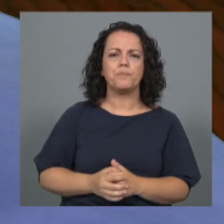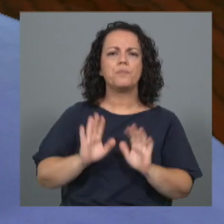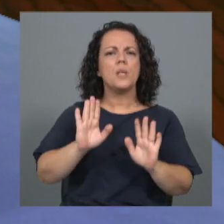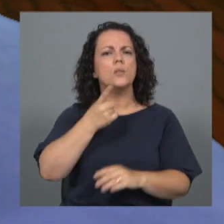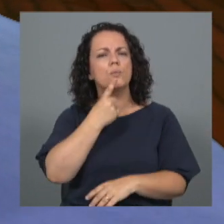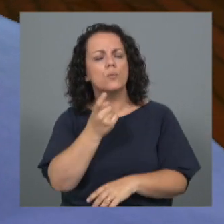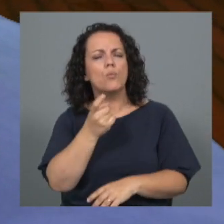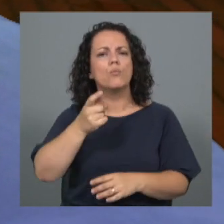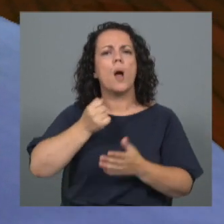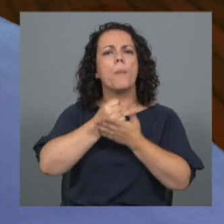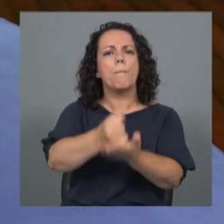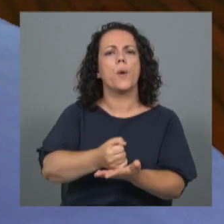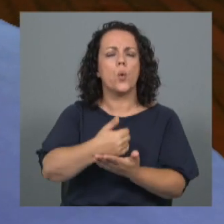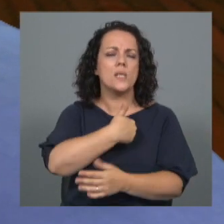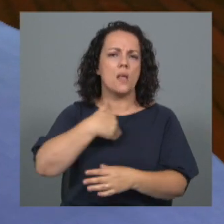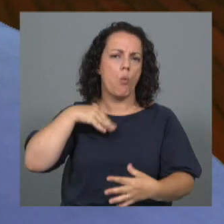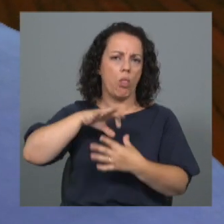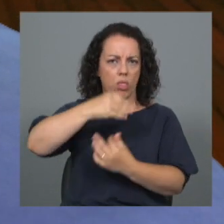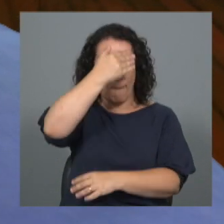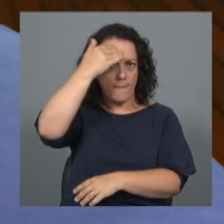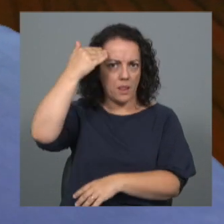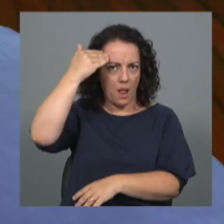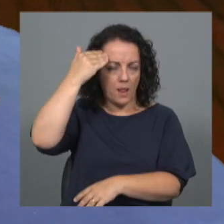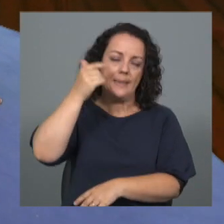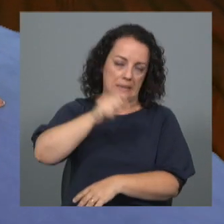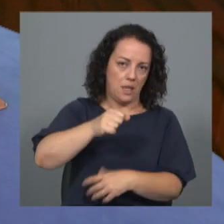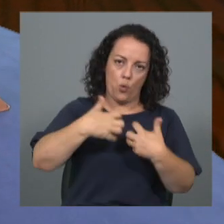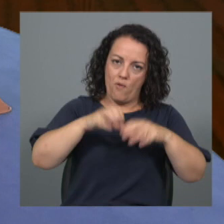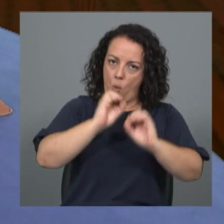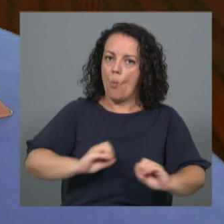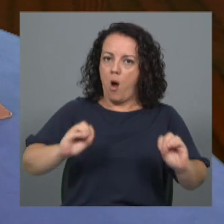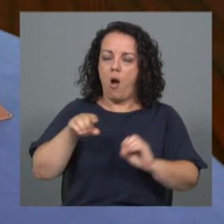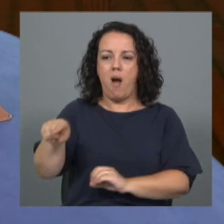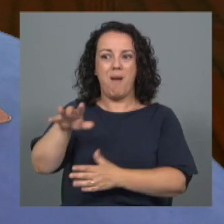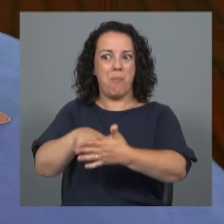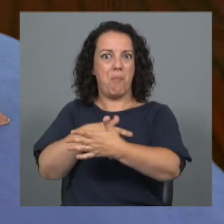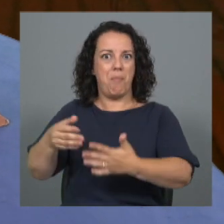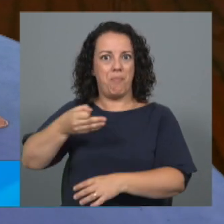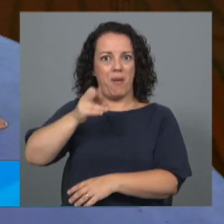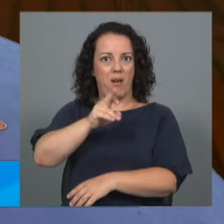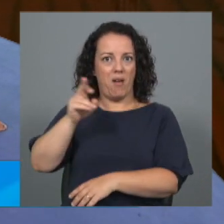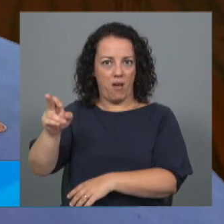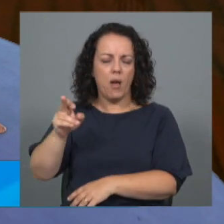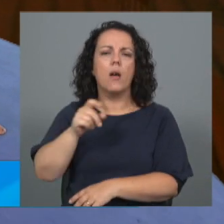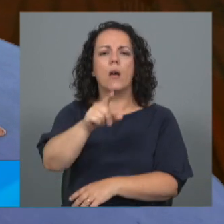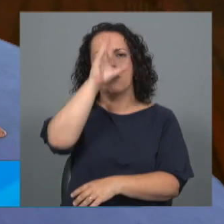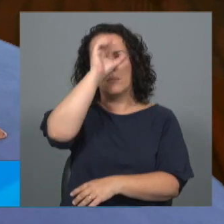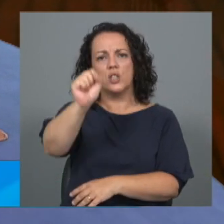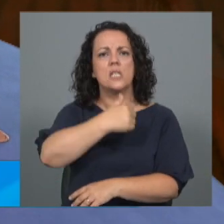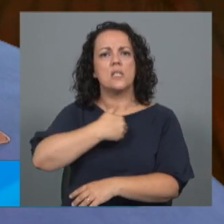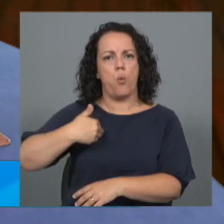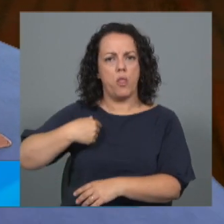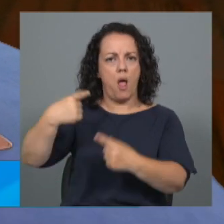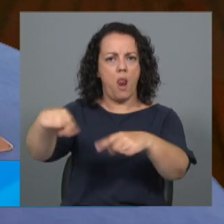toca à saúde mental. Sem dúvida, e no âmbito do PRR, o próprio Ministério da Saúde também tem